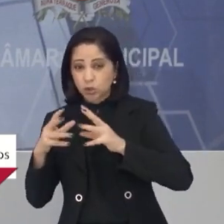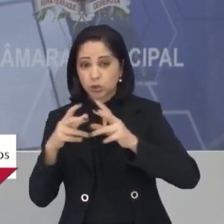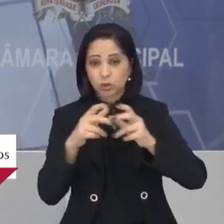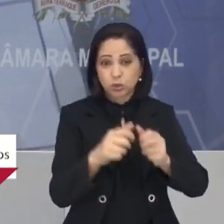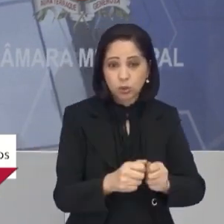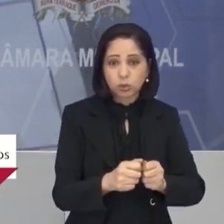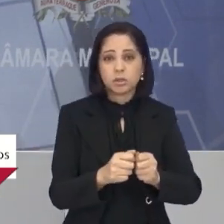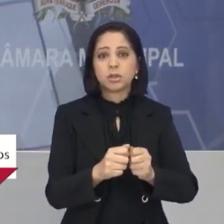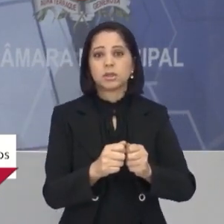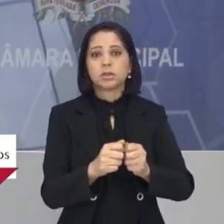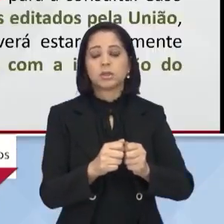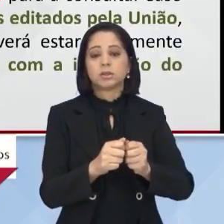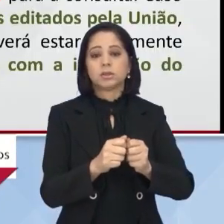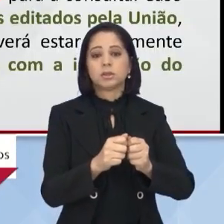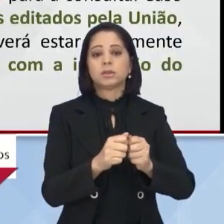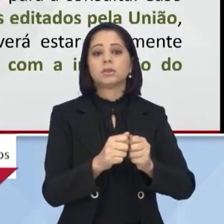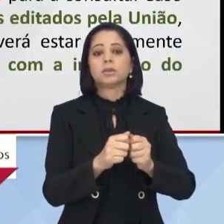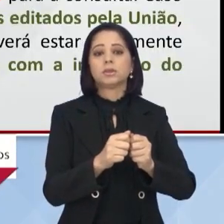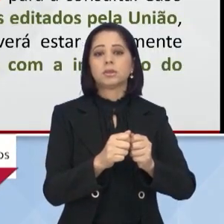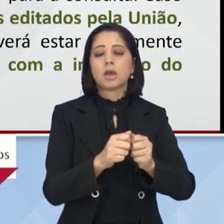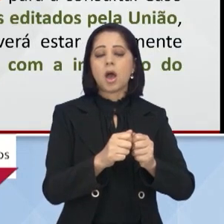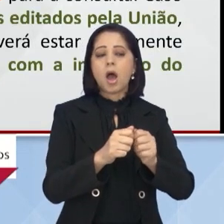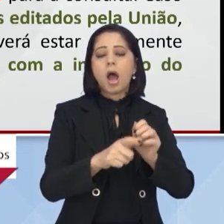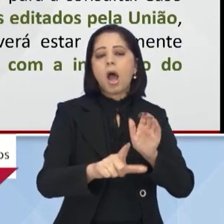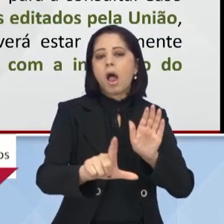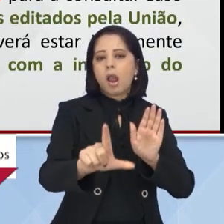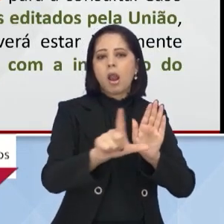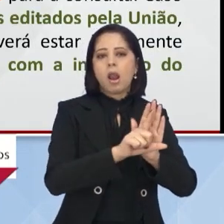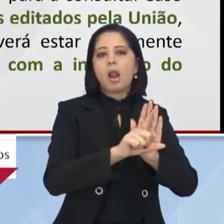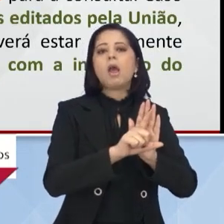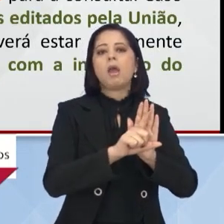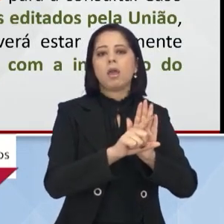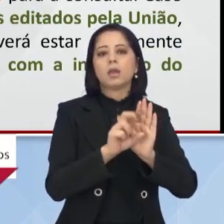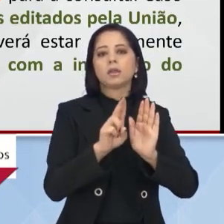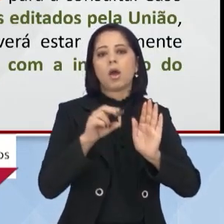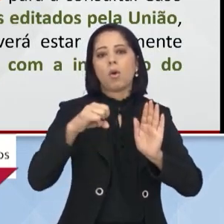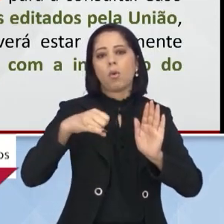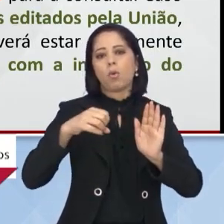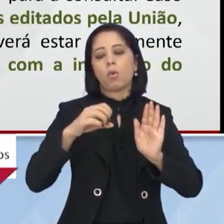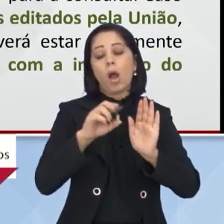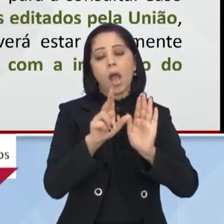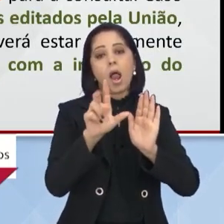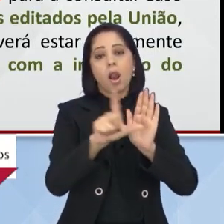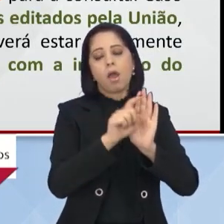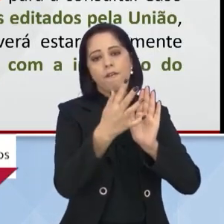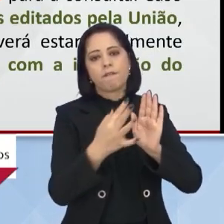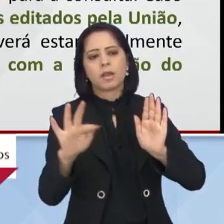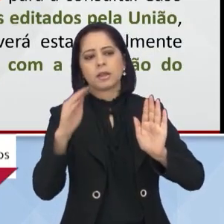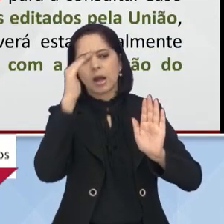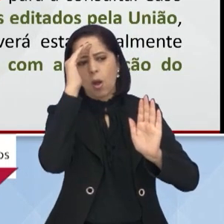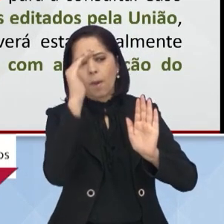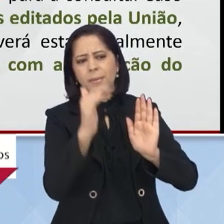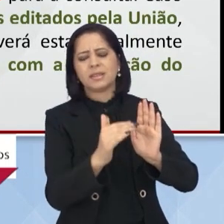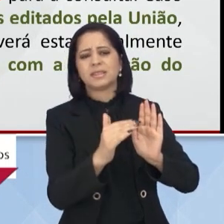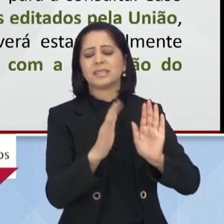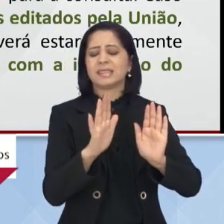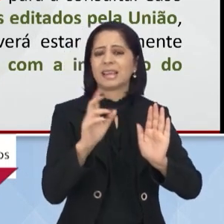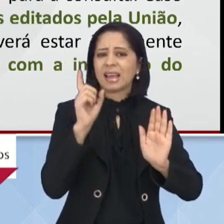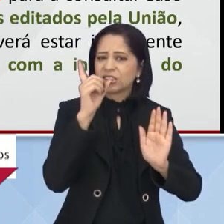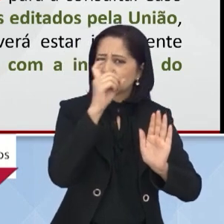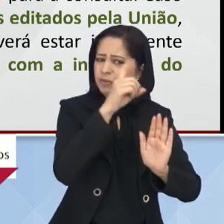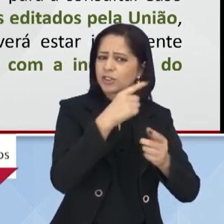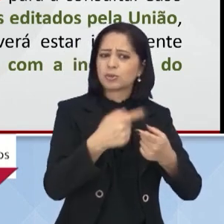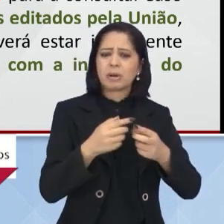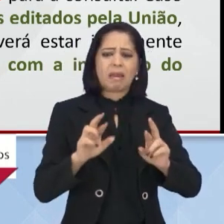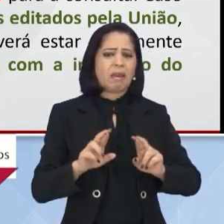regulamentos da União que são os regulamentos que podem ser aderidos vai ficar muito difícil porque é uma outra realidade